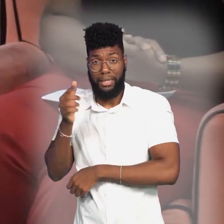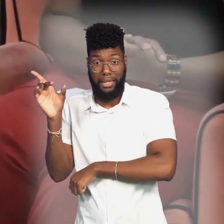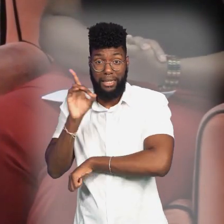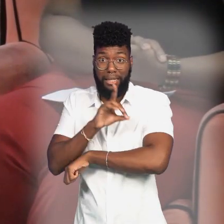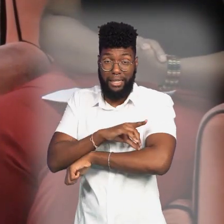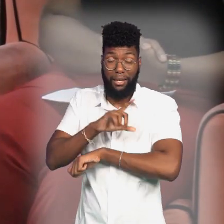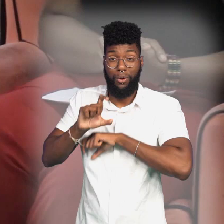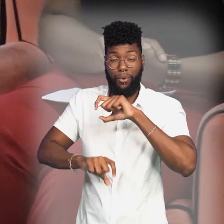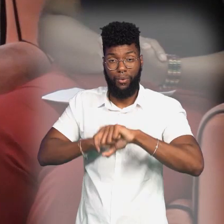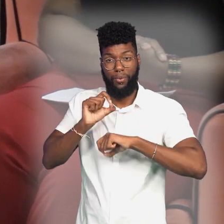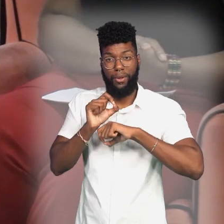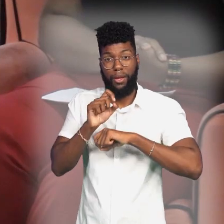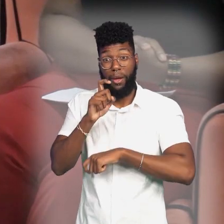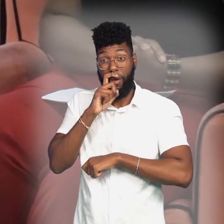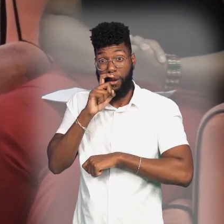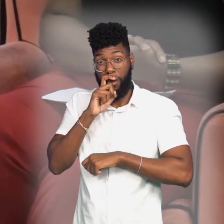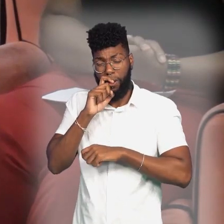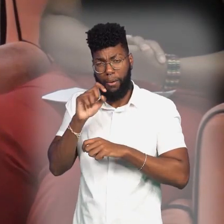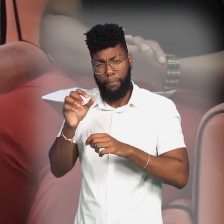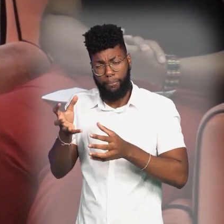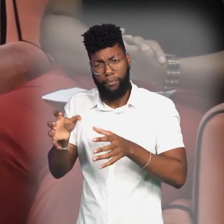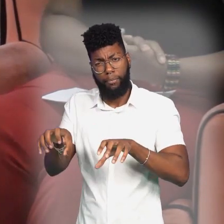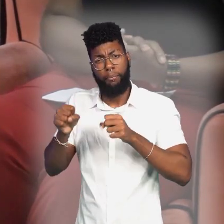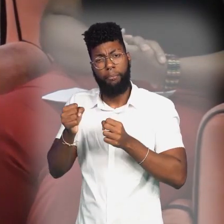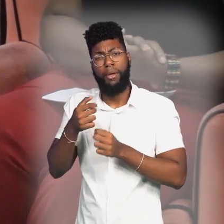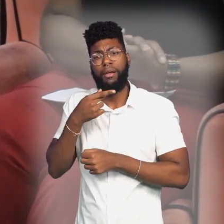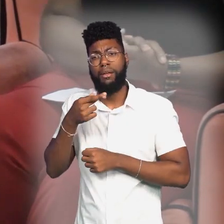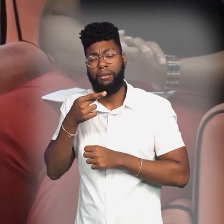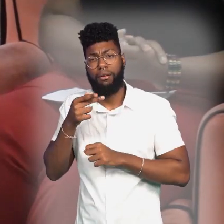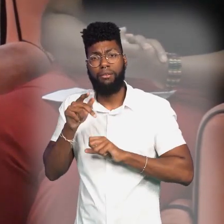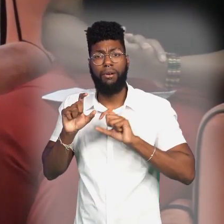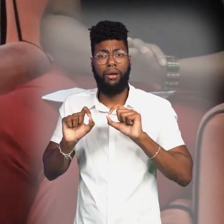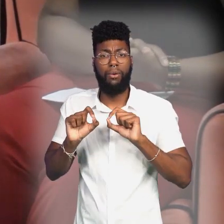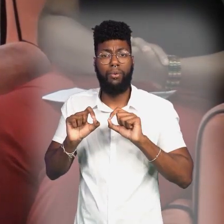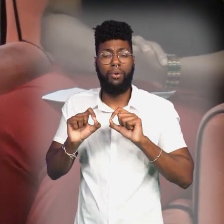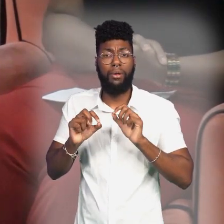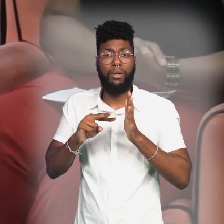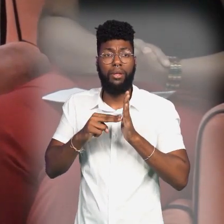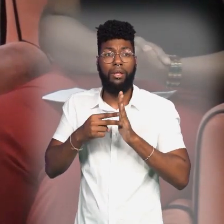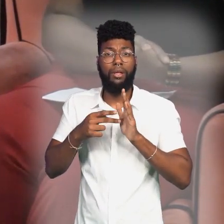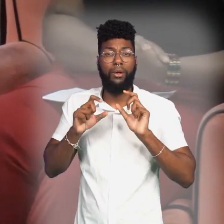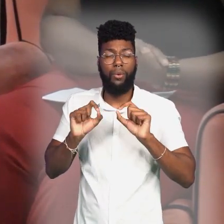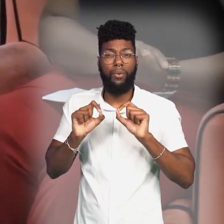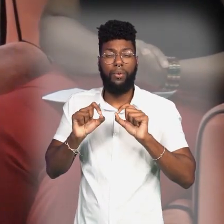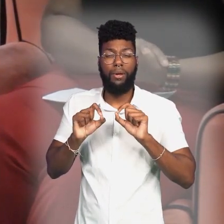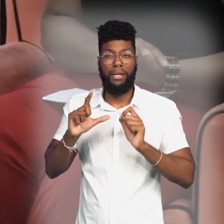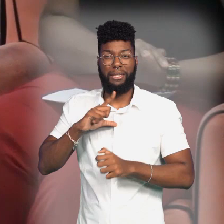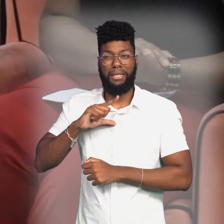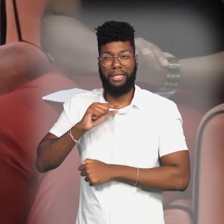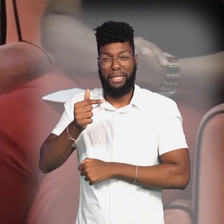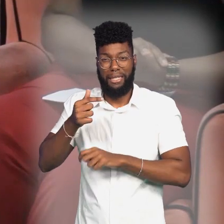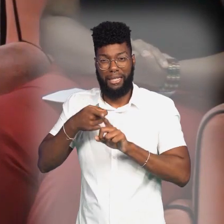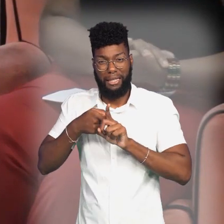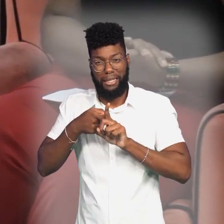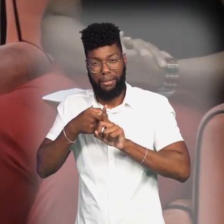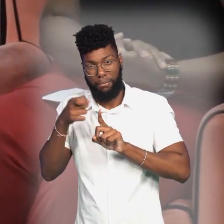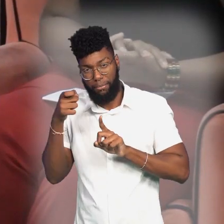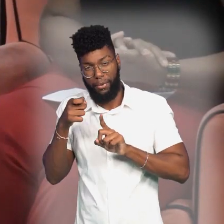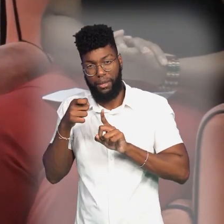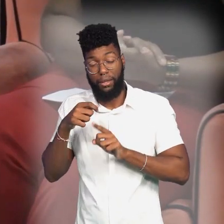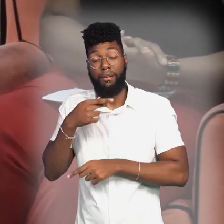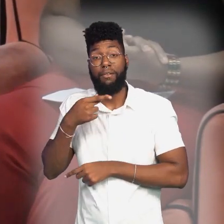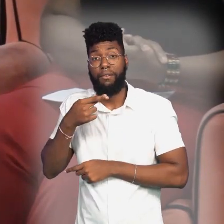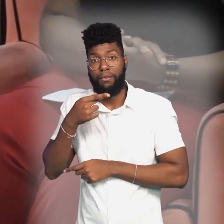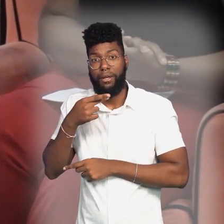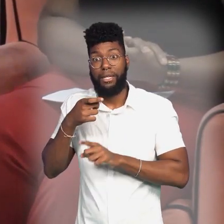pega e fala Allahu Akbar, quer dizer, Deus é grande, umas 7 vezes, e fala 7 vezes o nome da